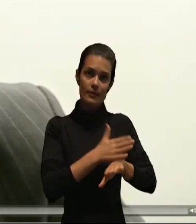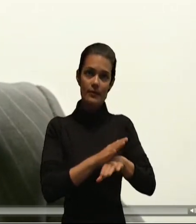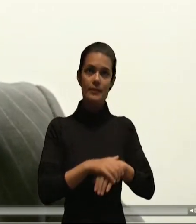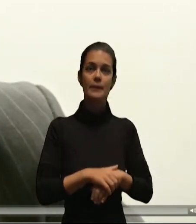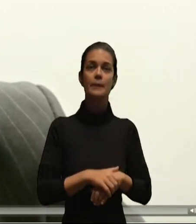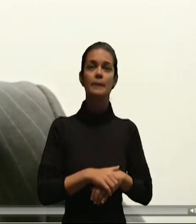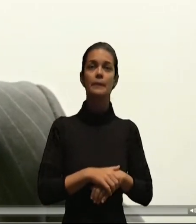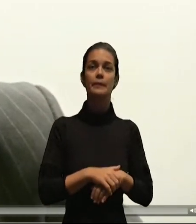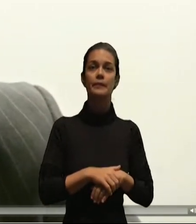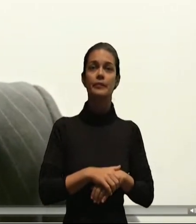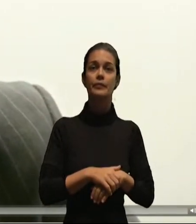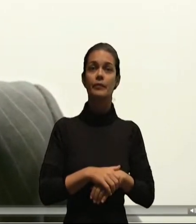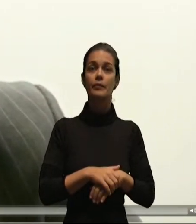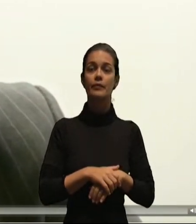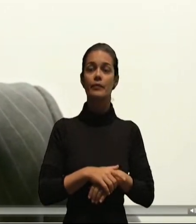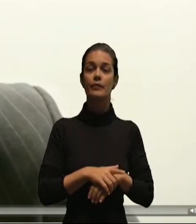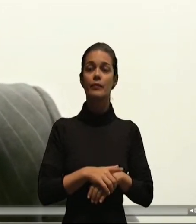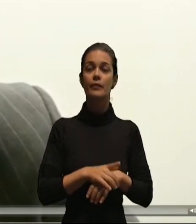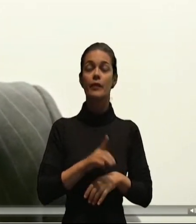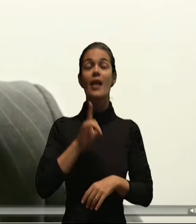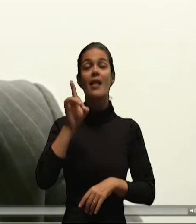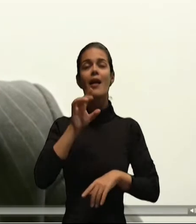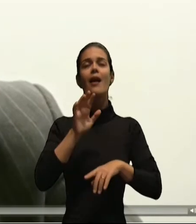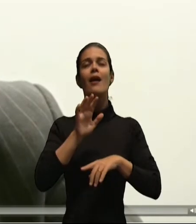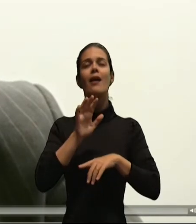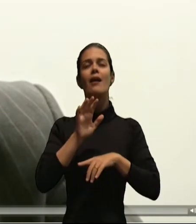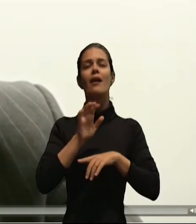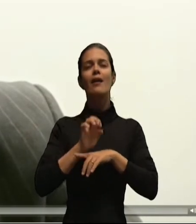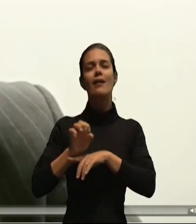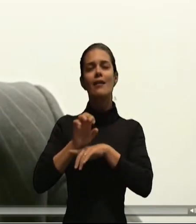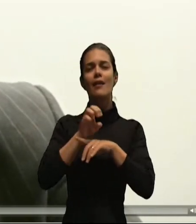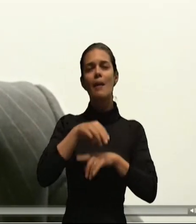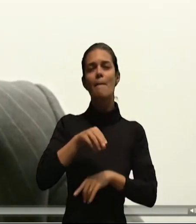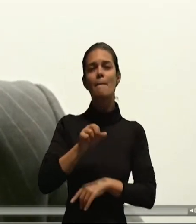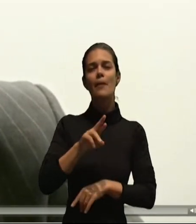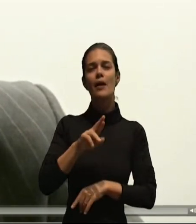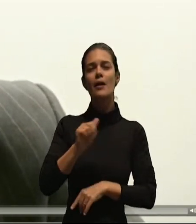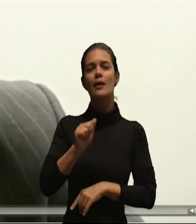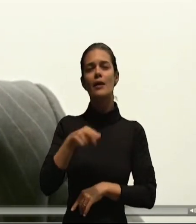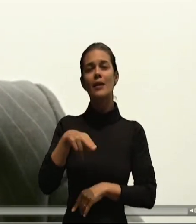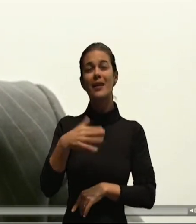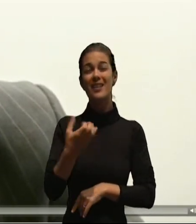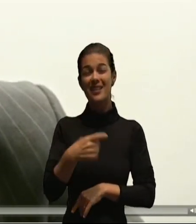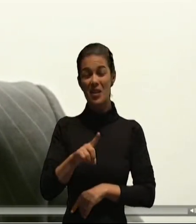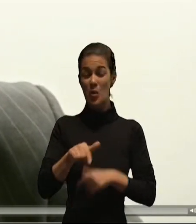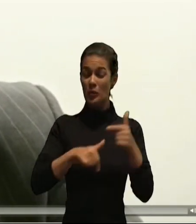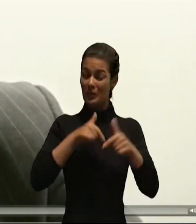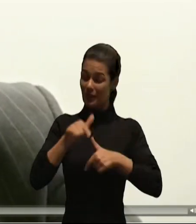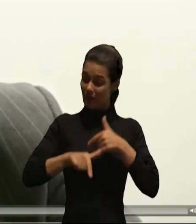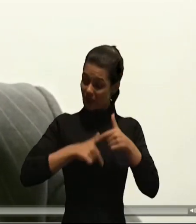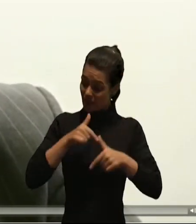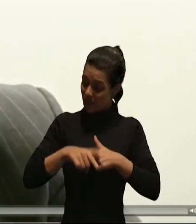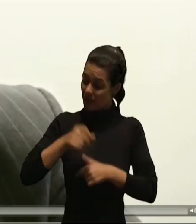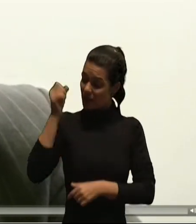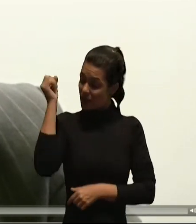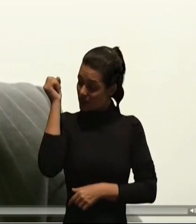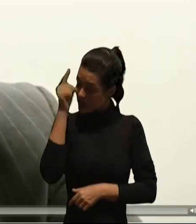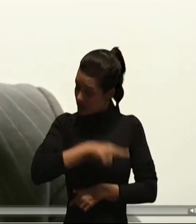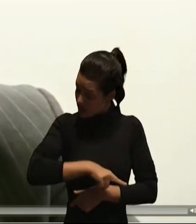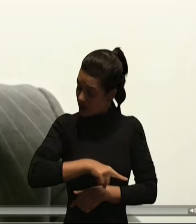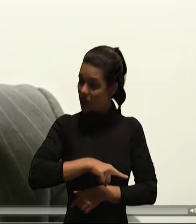ali da MEAP, meus irmãos, nas Ilhas do Maranhão, é um trabalho vasto, muito extenso, são diversas ilhas que